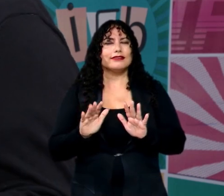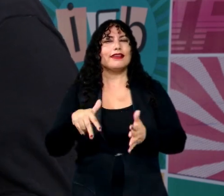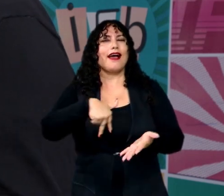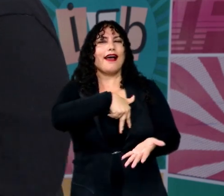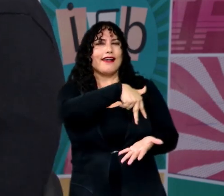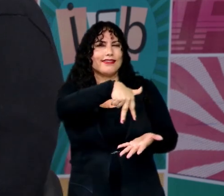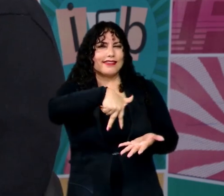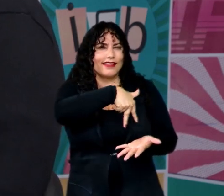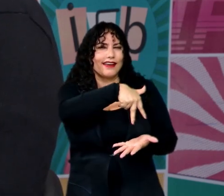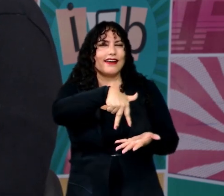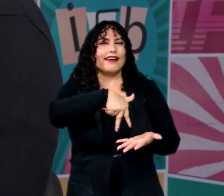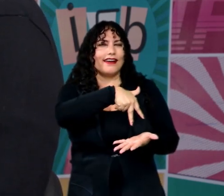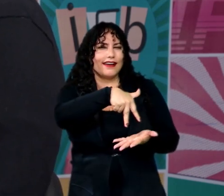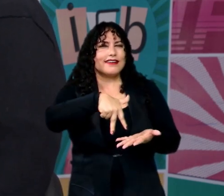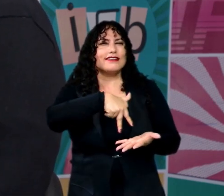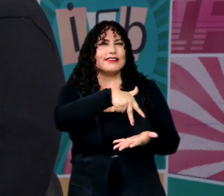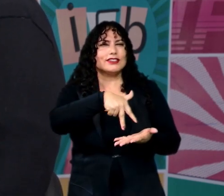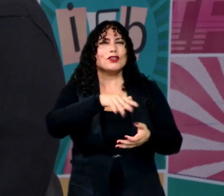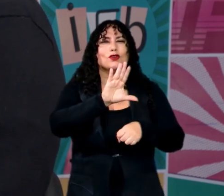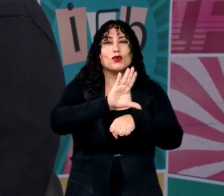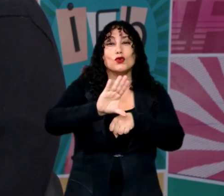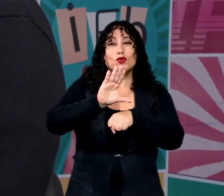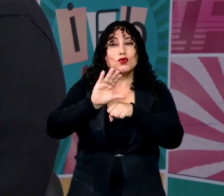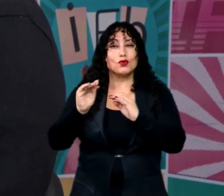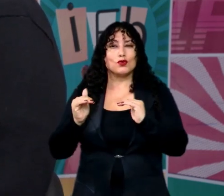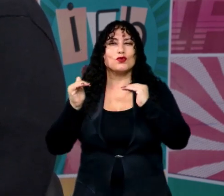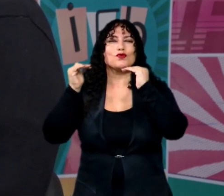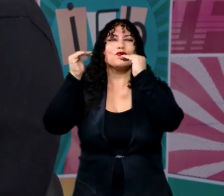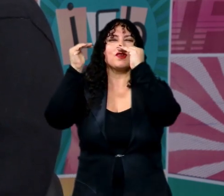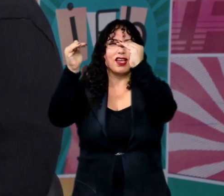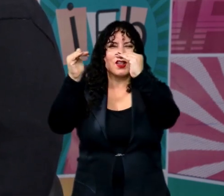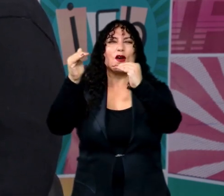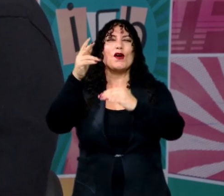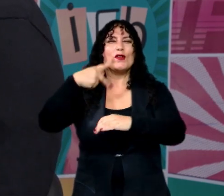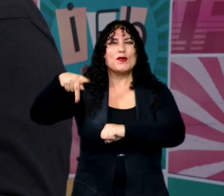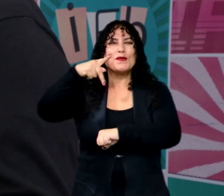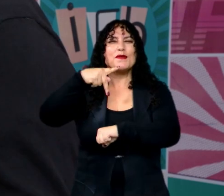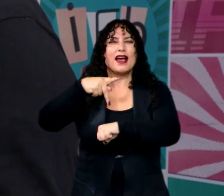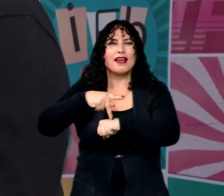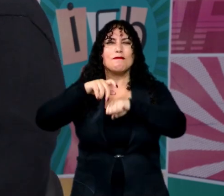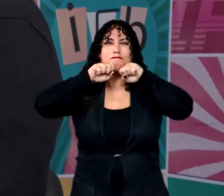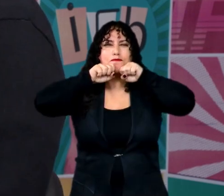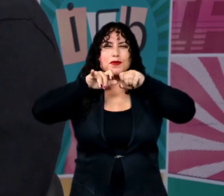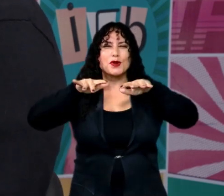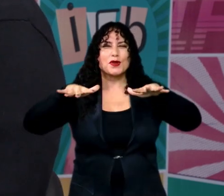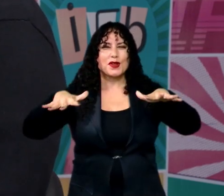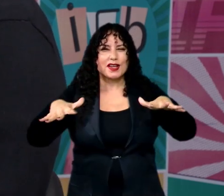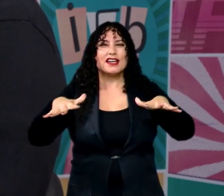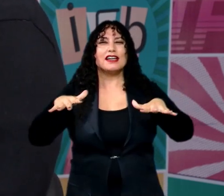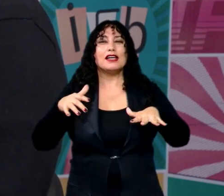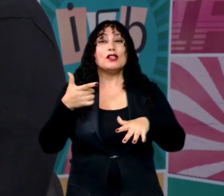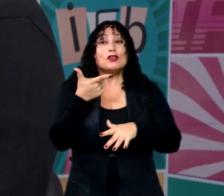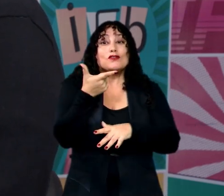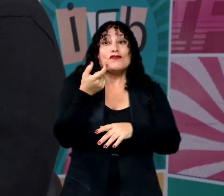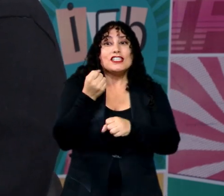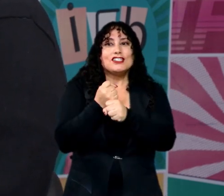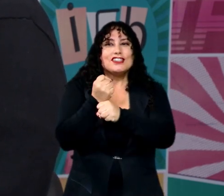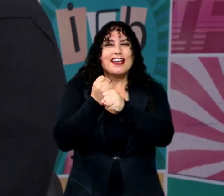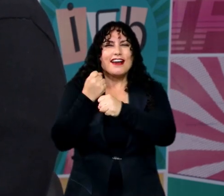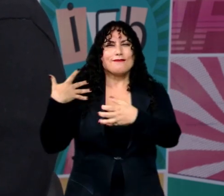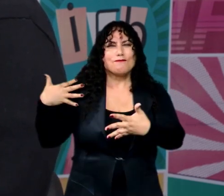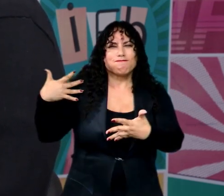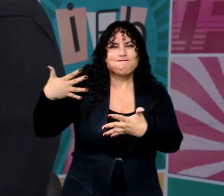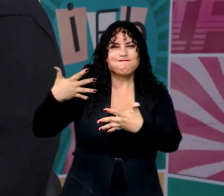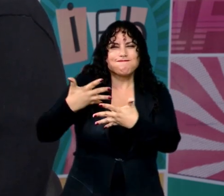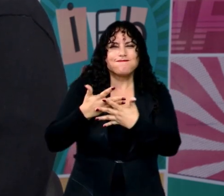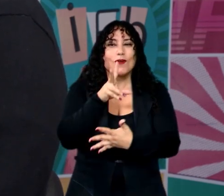dança os cursos superiores de dança no país que proliferaram aí nos últimos 20 anos mesmo, com muita